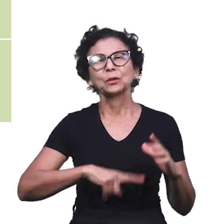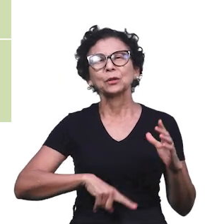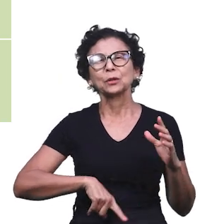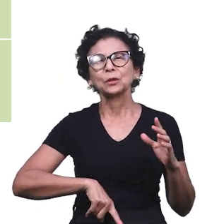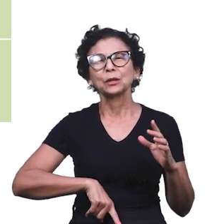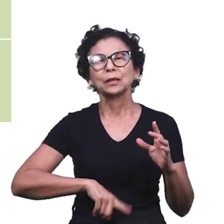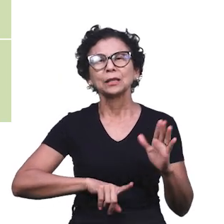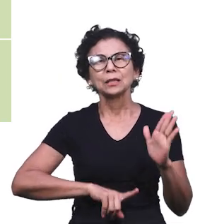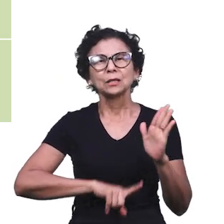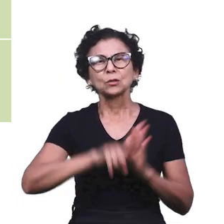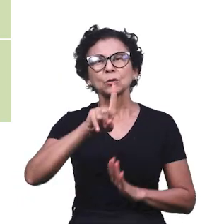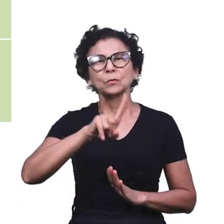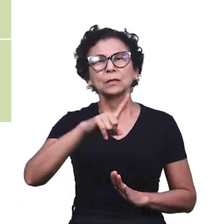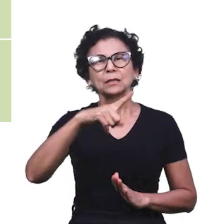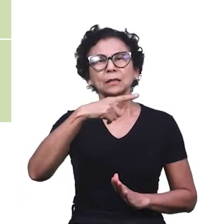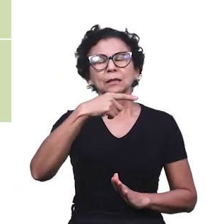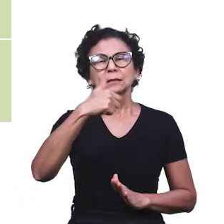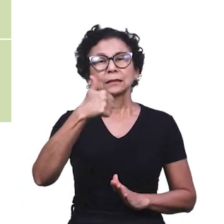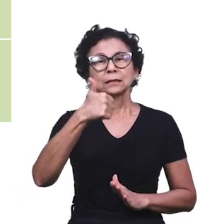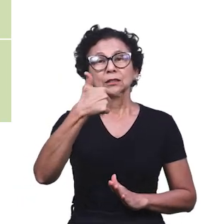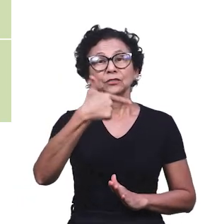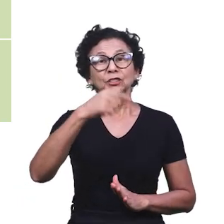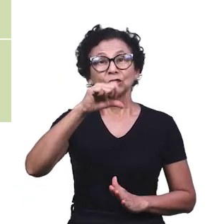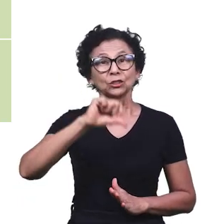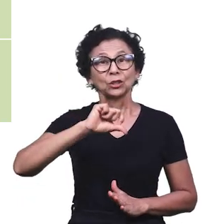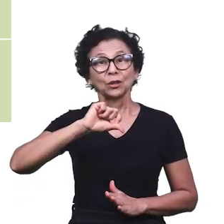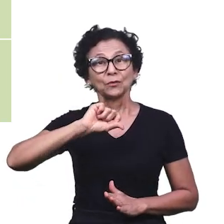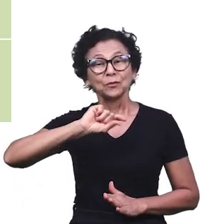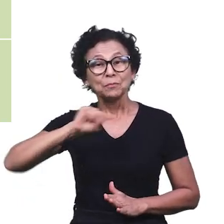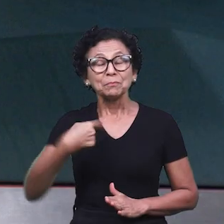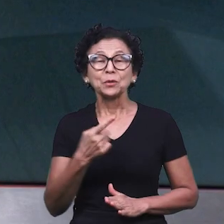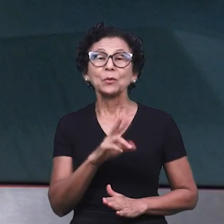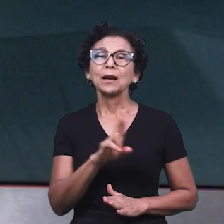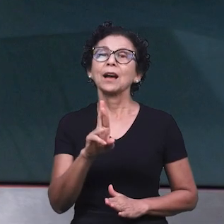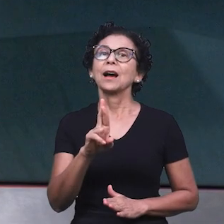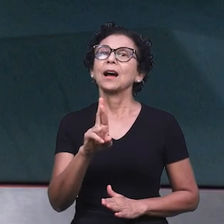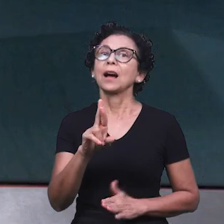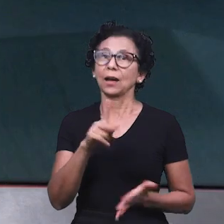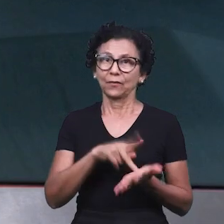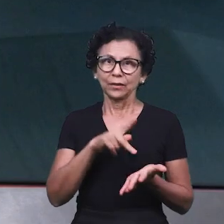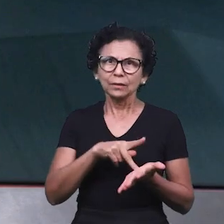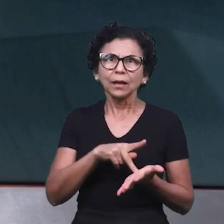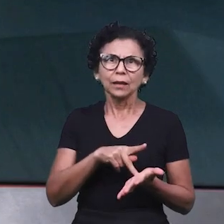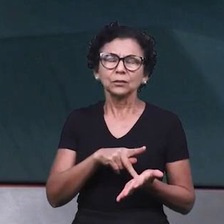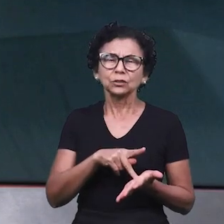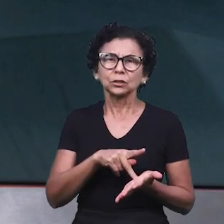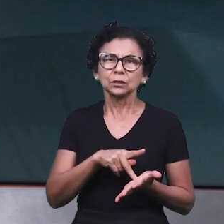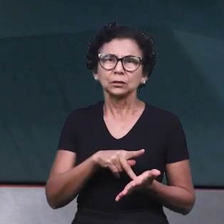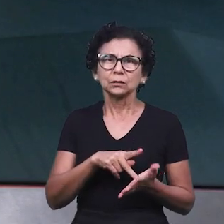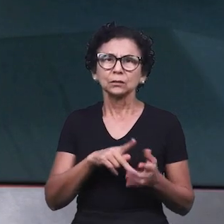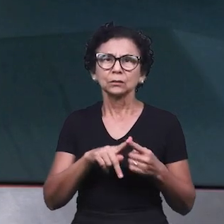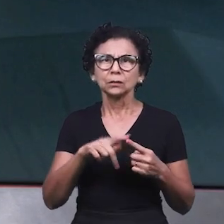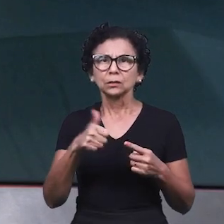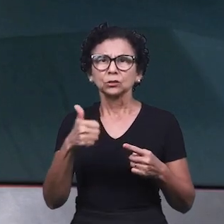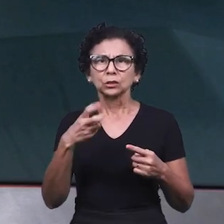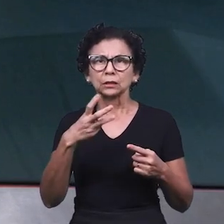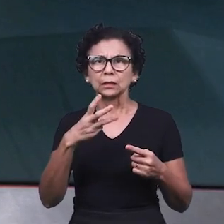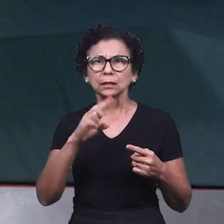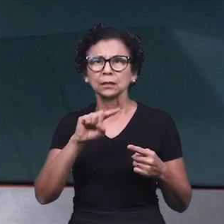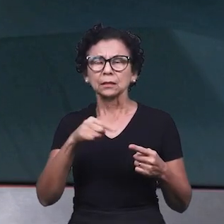R$129 mil. Vamos lá. Isso é real. Isso é real. 13.700,